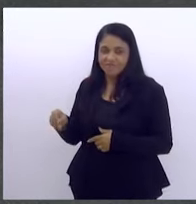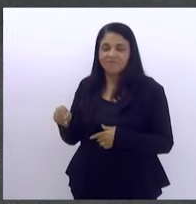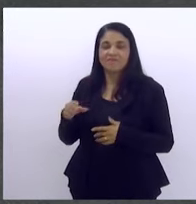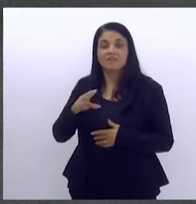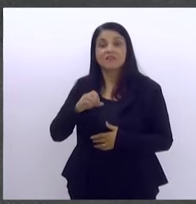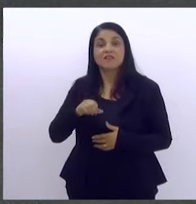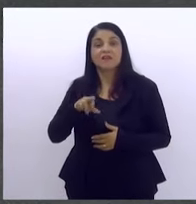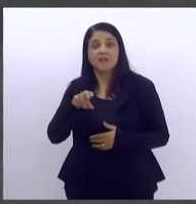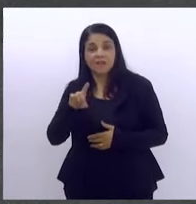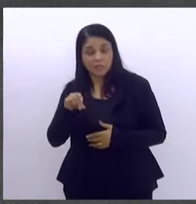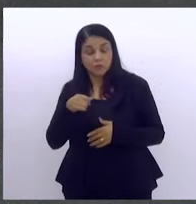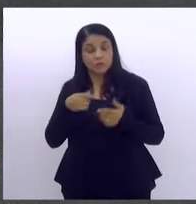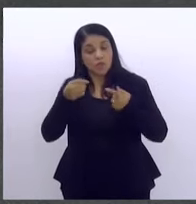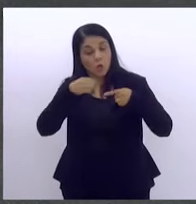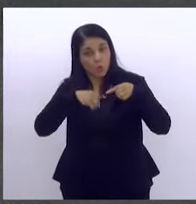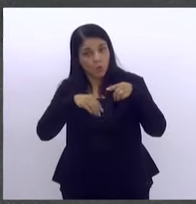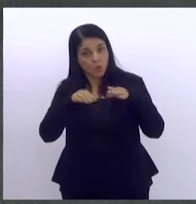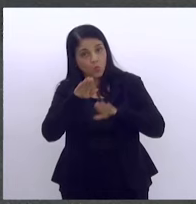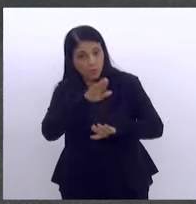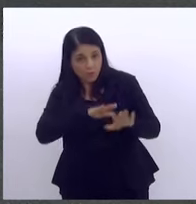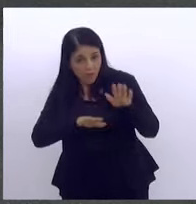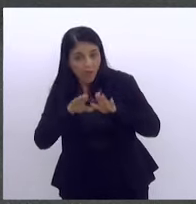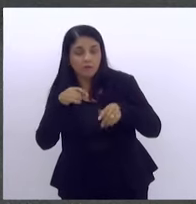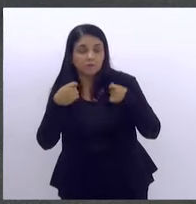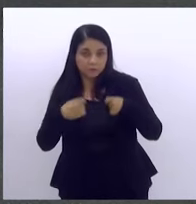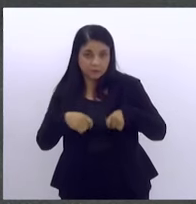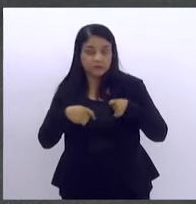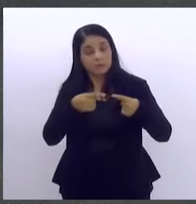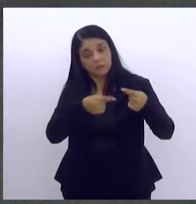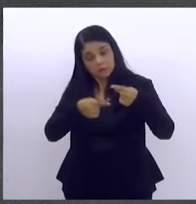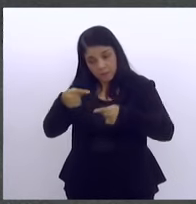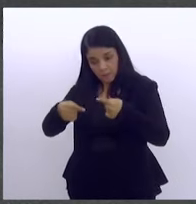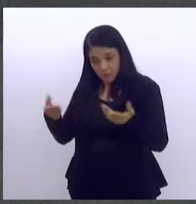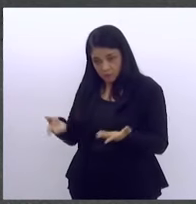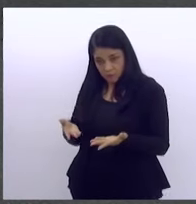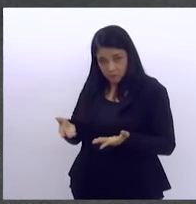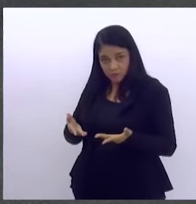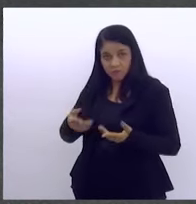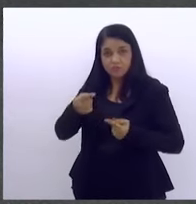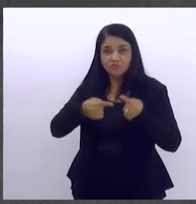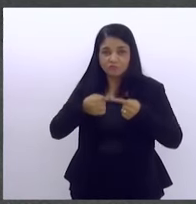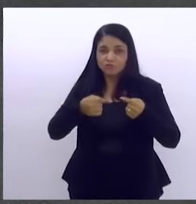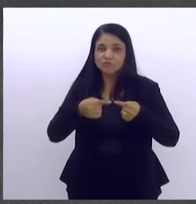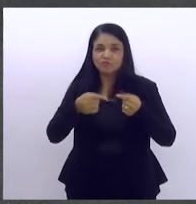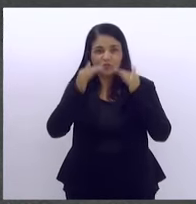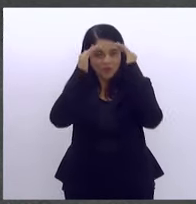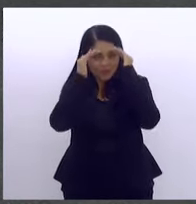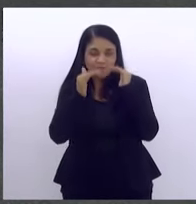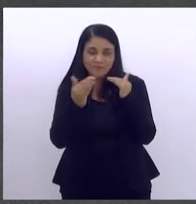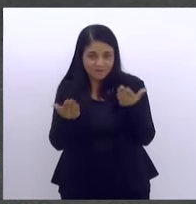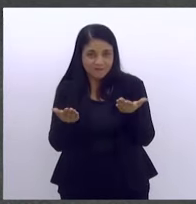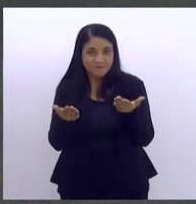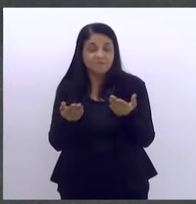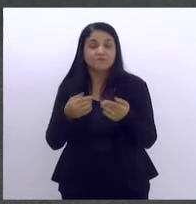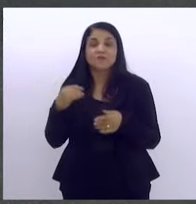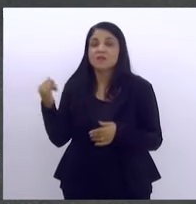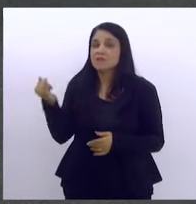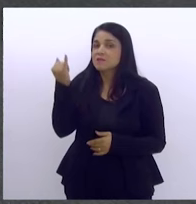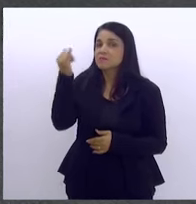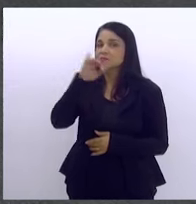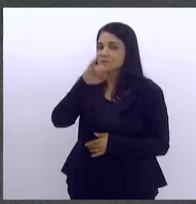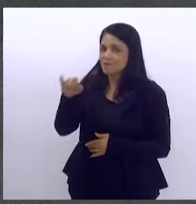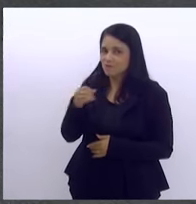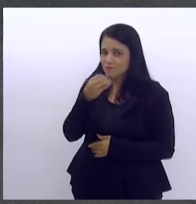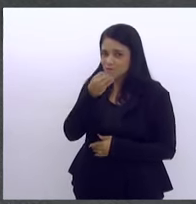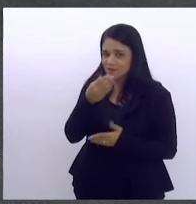esse cuidado é necessário. Esse debate aqui nos dá a chance de poder discutir dessa forma. E aí, aproveitando a importância de uma semana